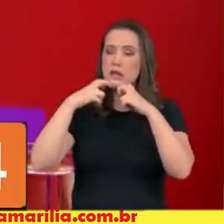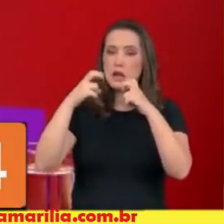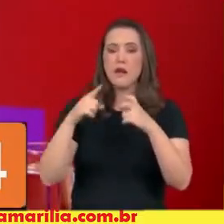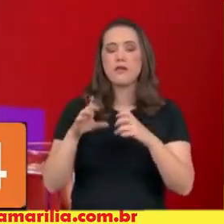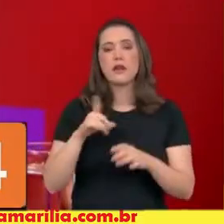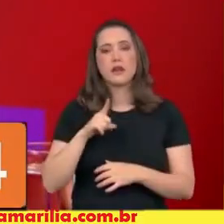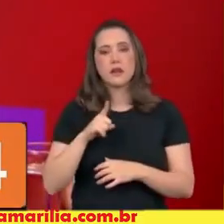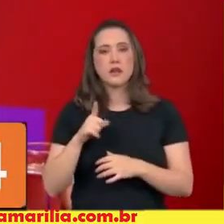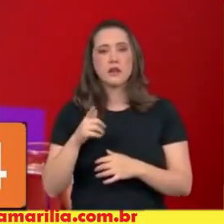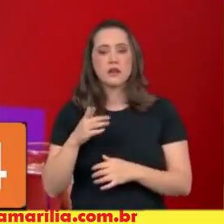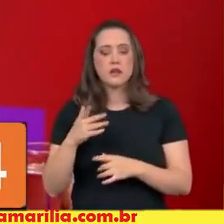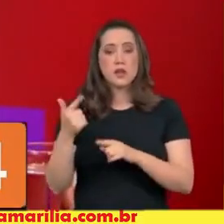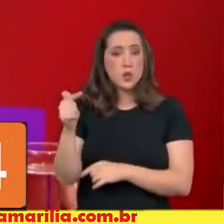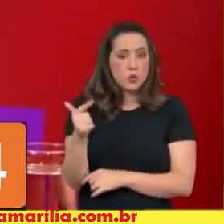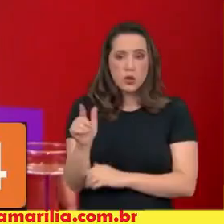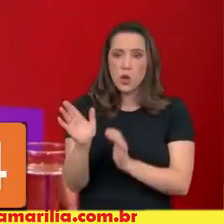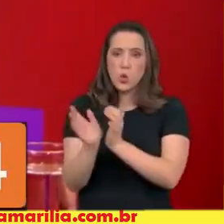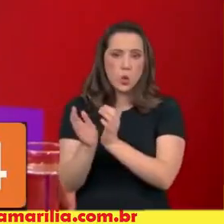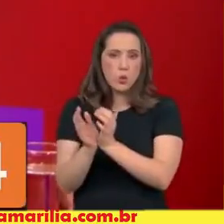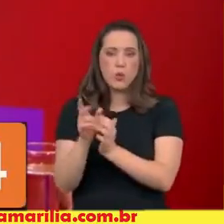corrupção do elemento ideológico